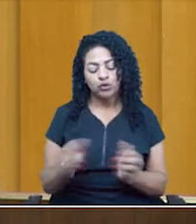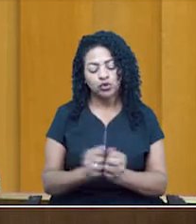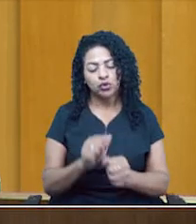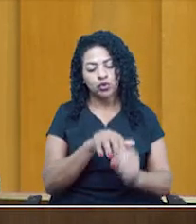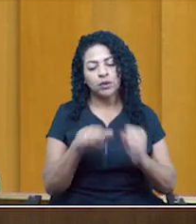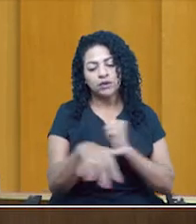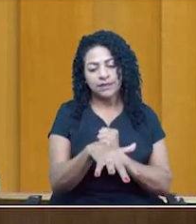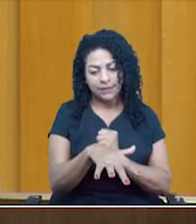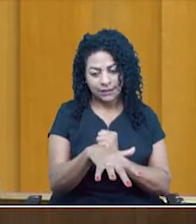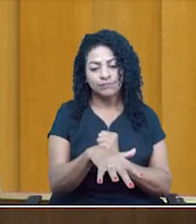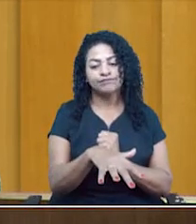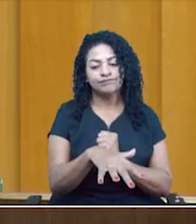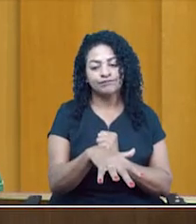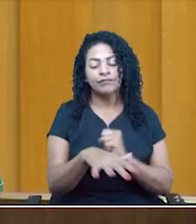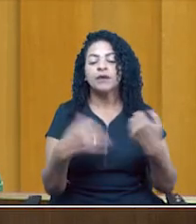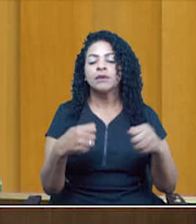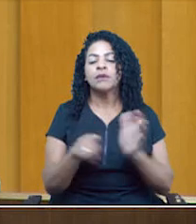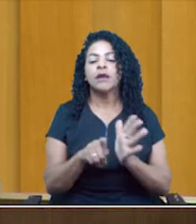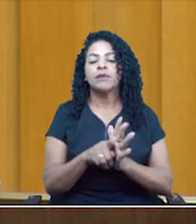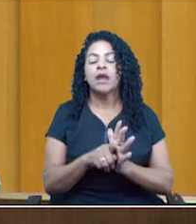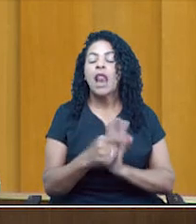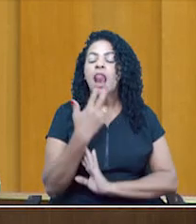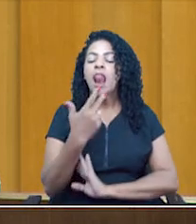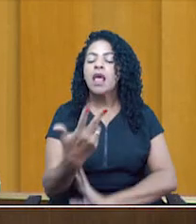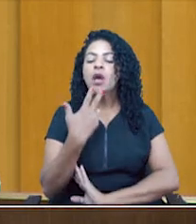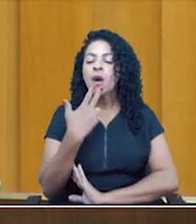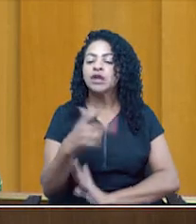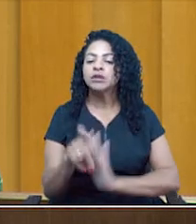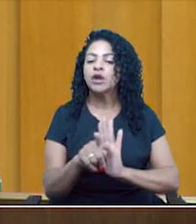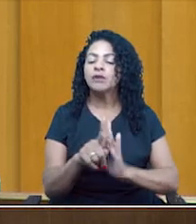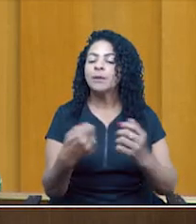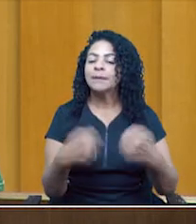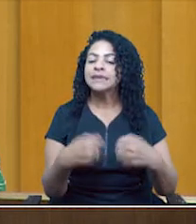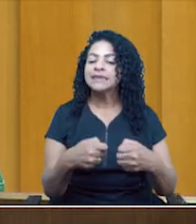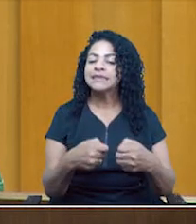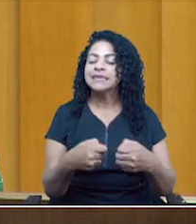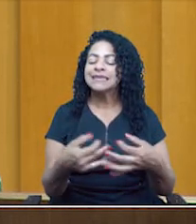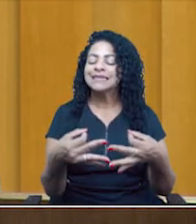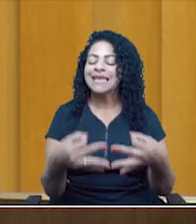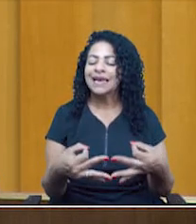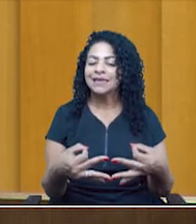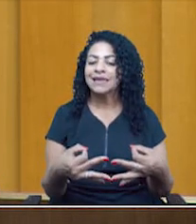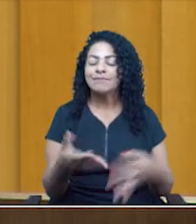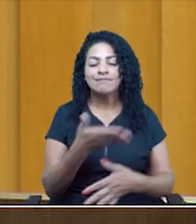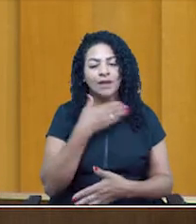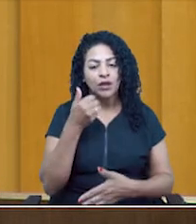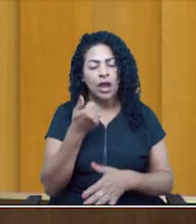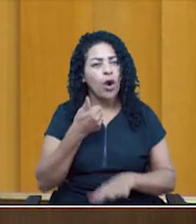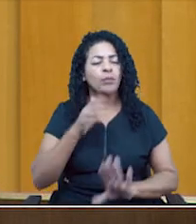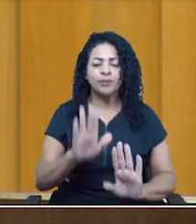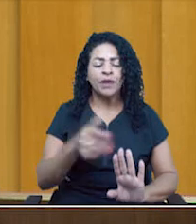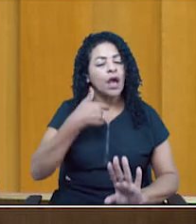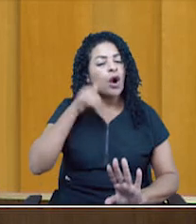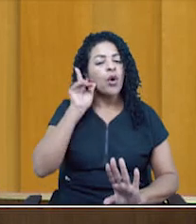forma sistemática, em linguagem acessível e didática. Ainda ontem, na sessão, durante a sessão, o